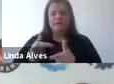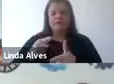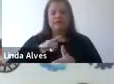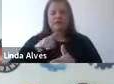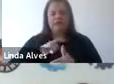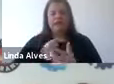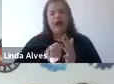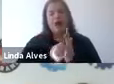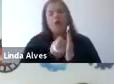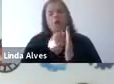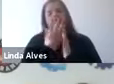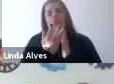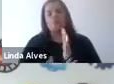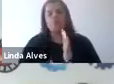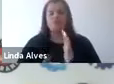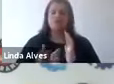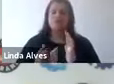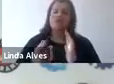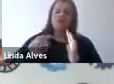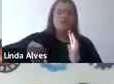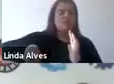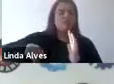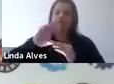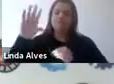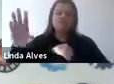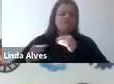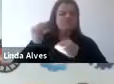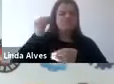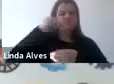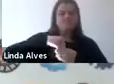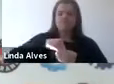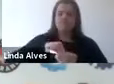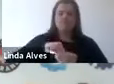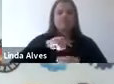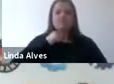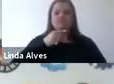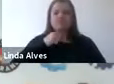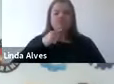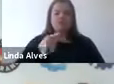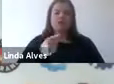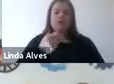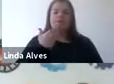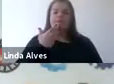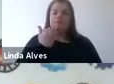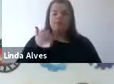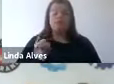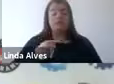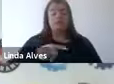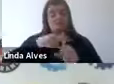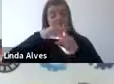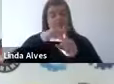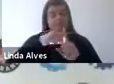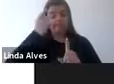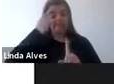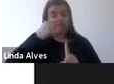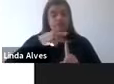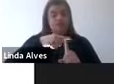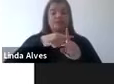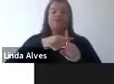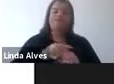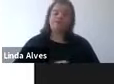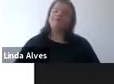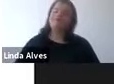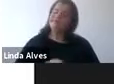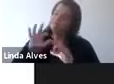aspectos da reforma não foram implementados aqui na nossa base. E isso é muito positivo. Isso é muito positivo. Com certeza,